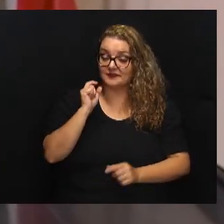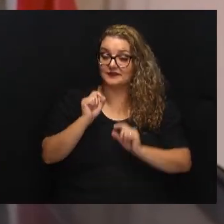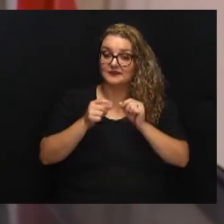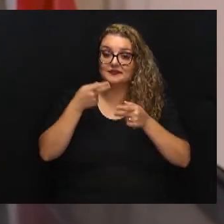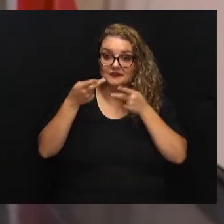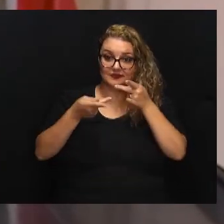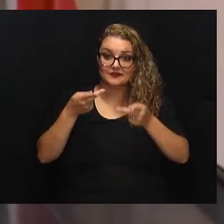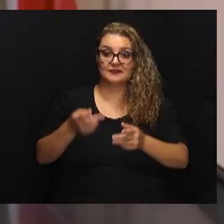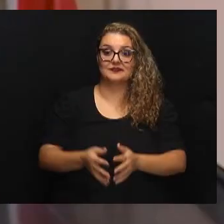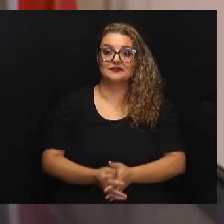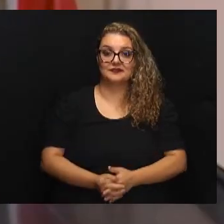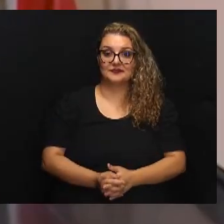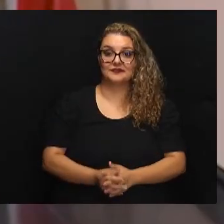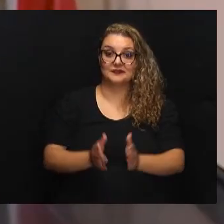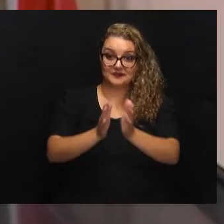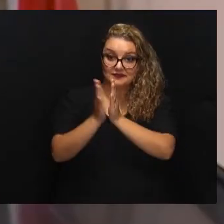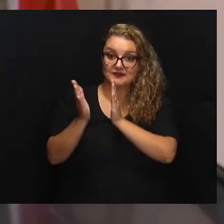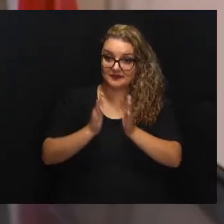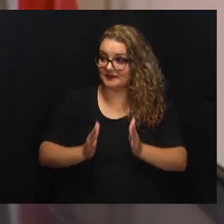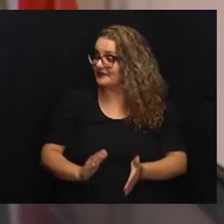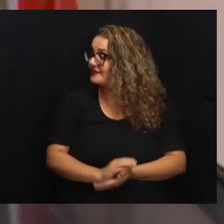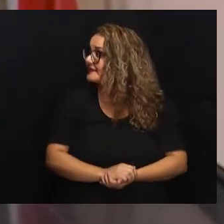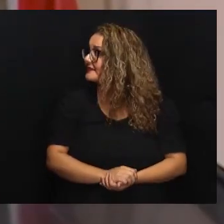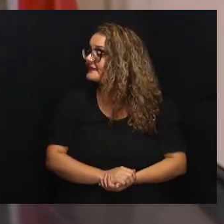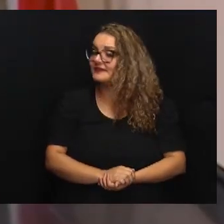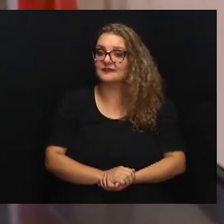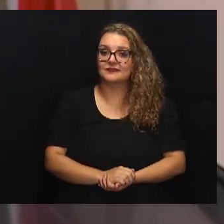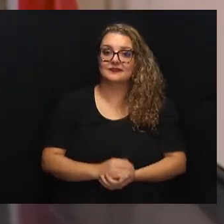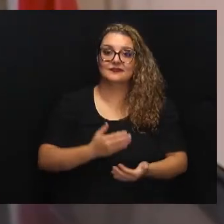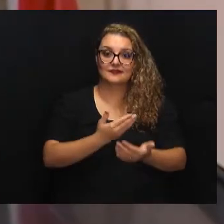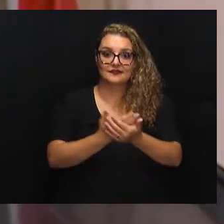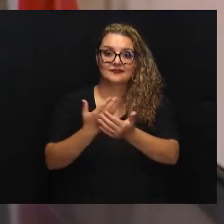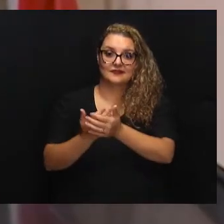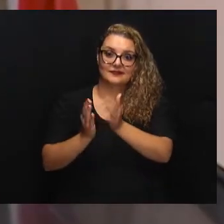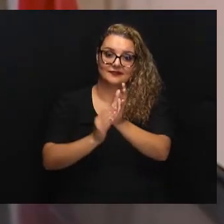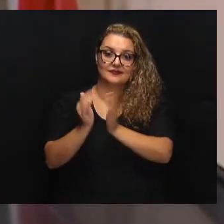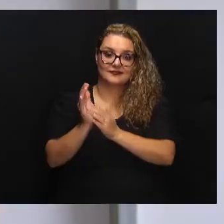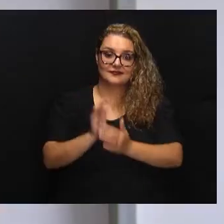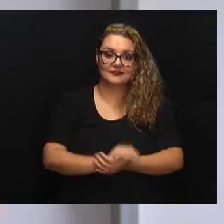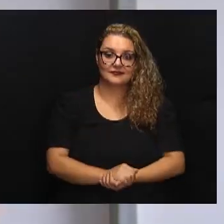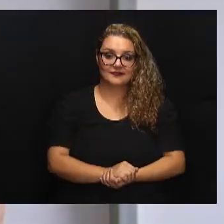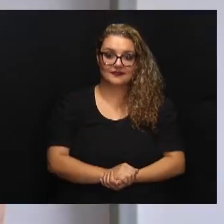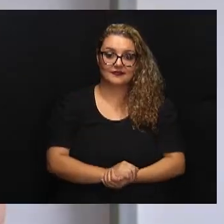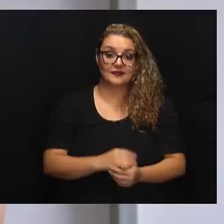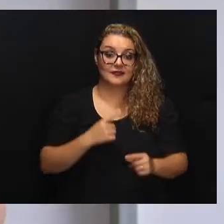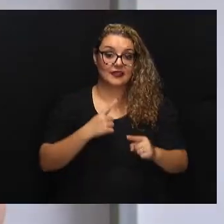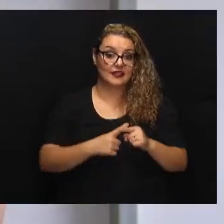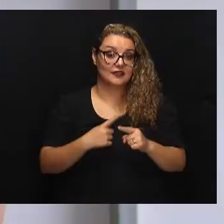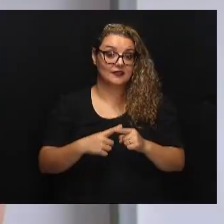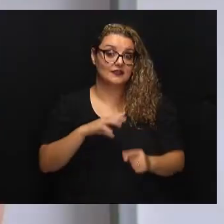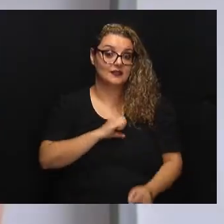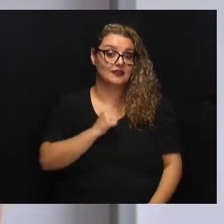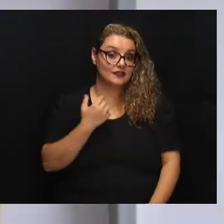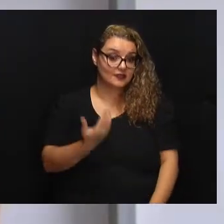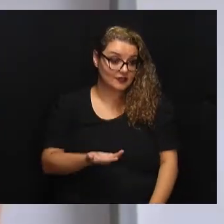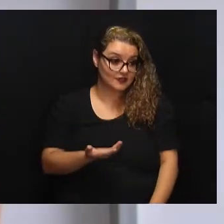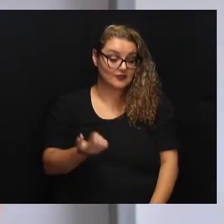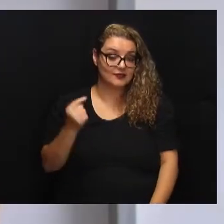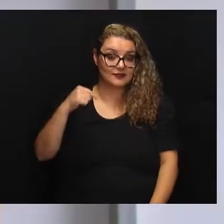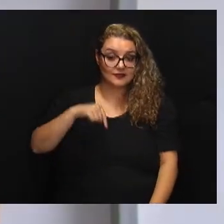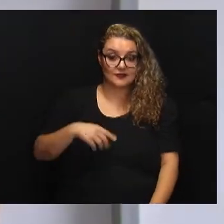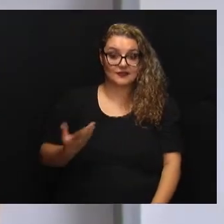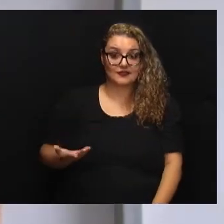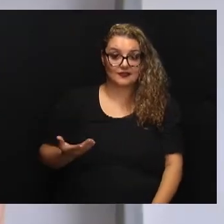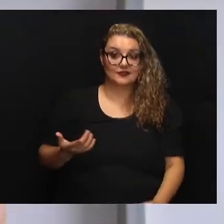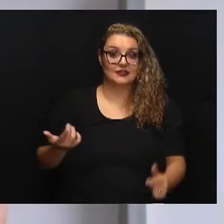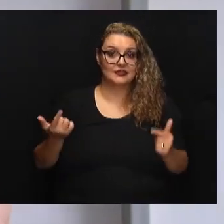espaço e vamos ver o que eles falaram sobre a biblioteca. Estou estudando para concurso. E por que